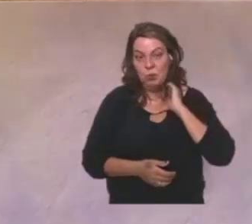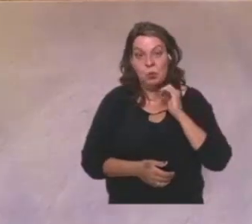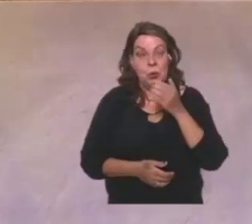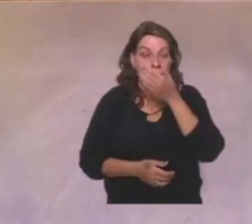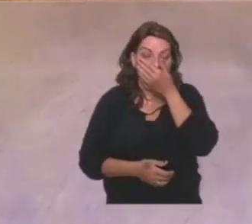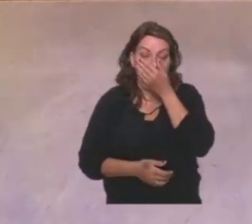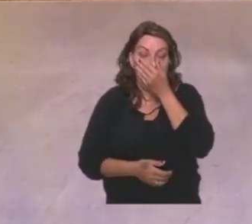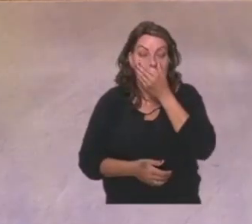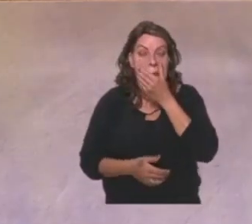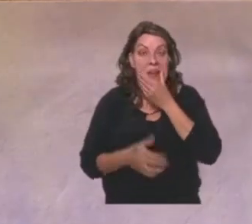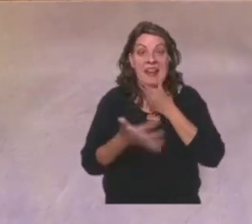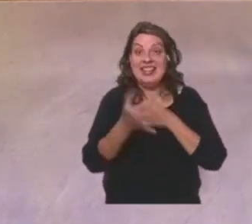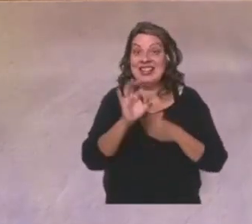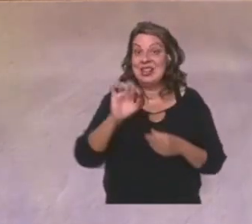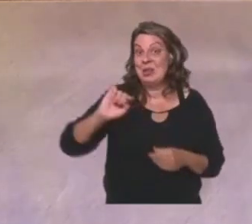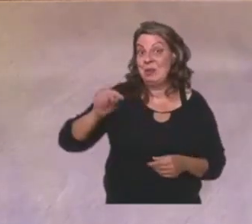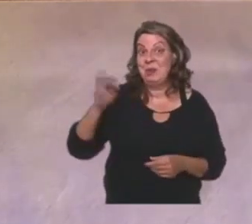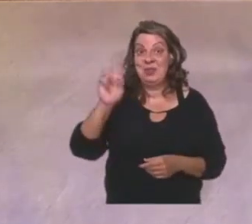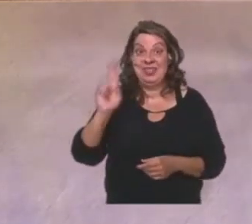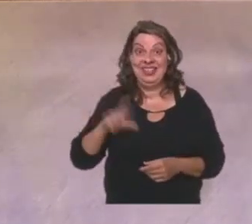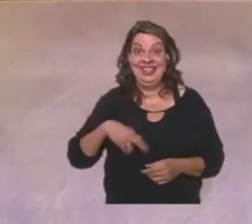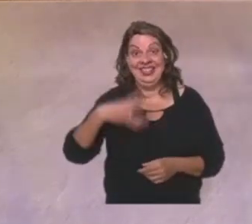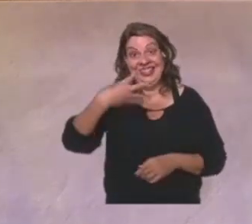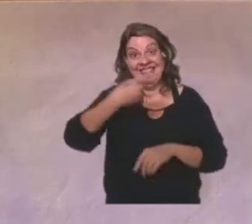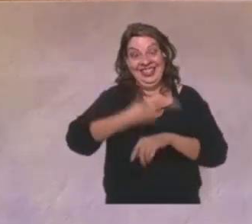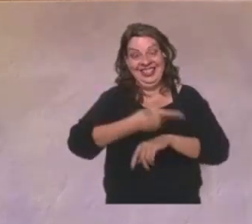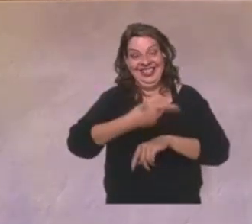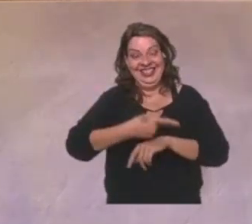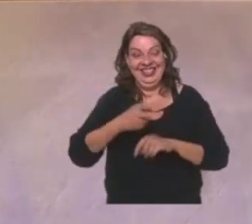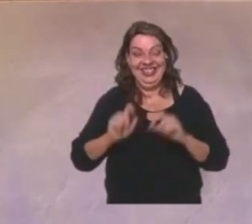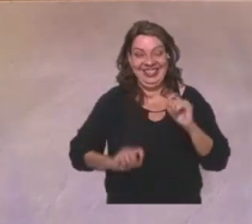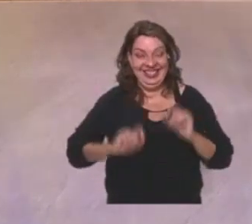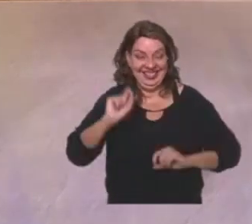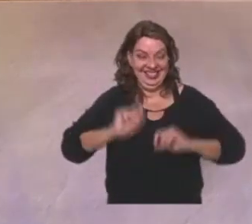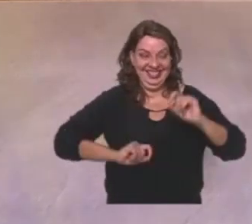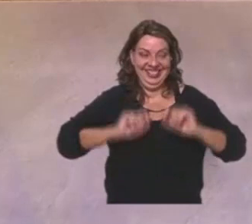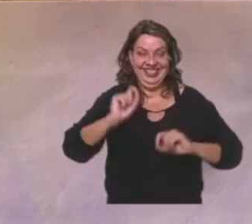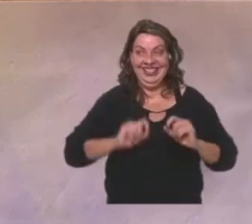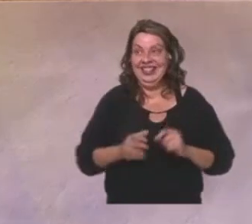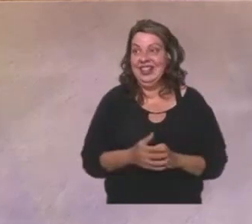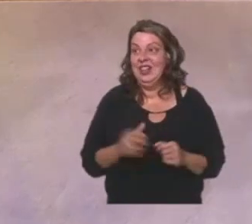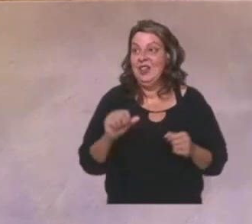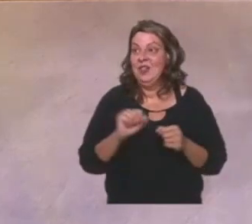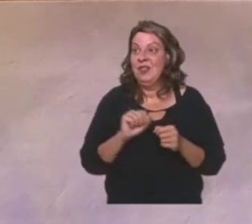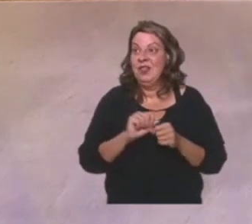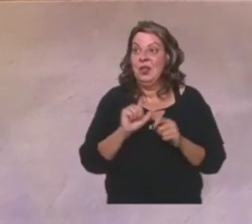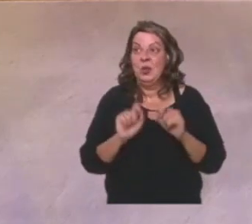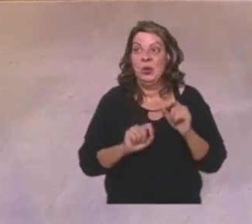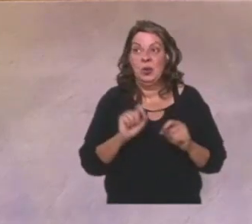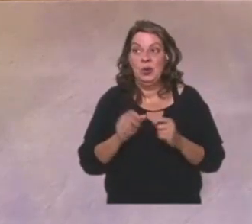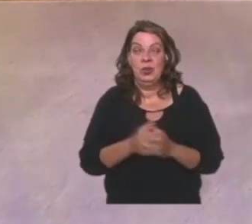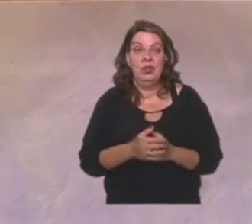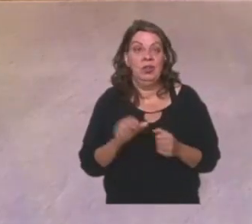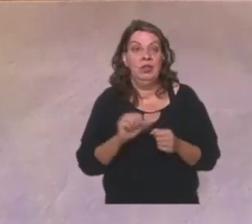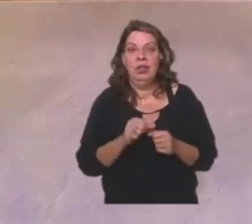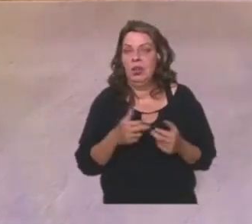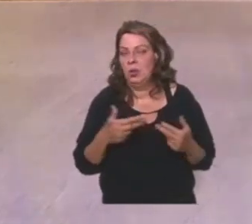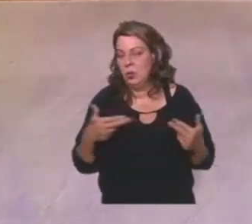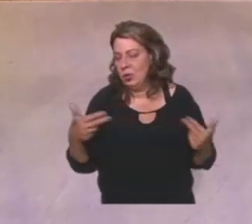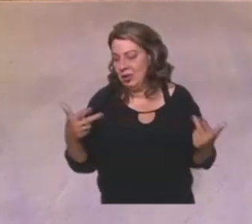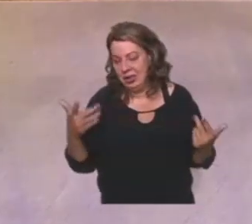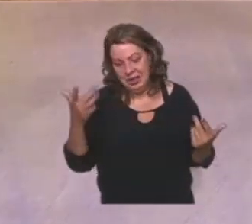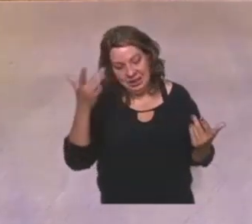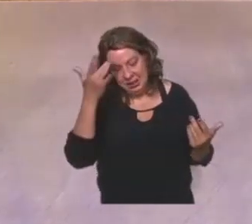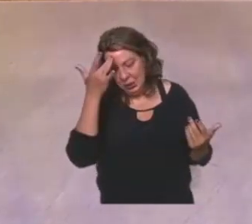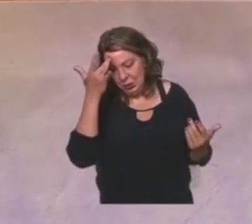100 mil reais só no quarto prêmio, gente, que isso! O que você faria com 100 mil reais? Menino, tanta coisa, que eu